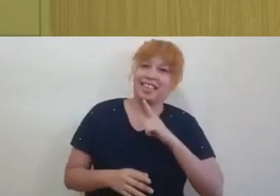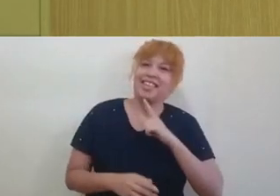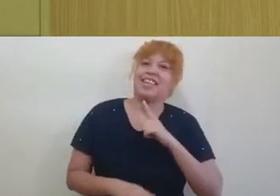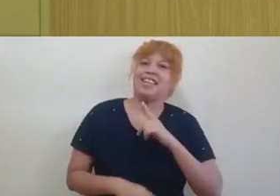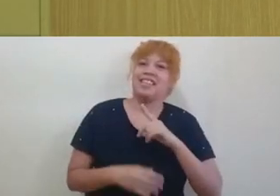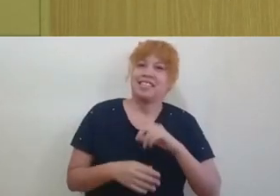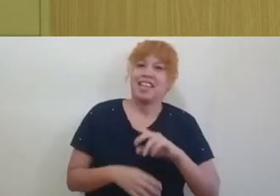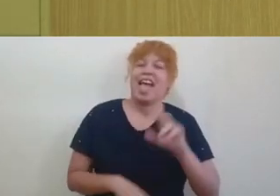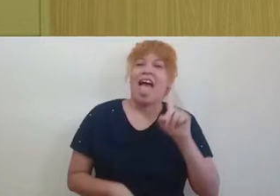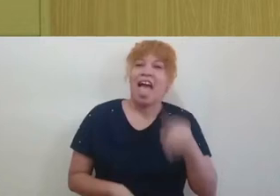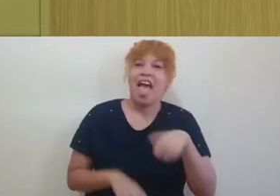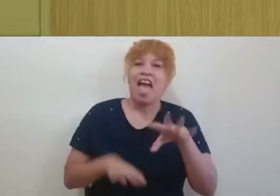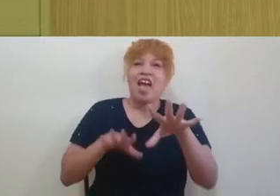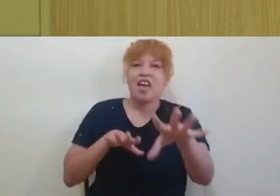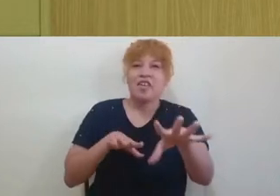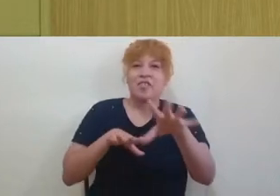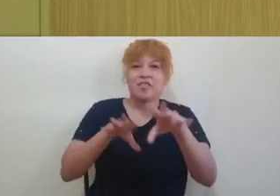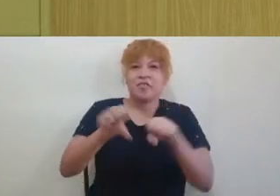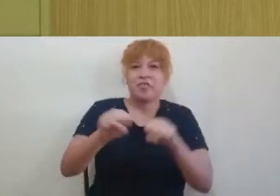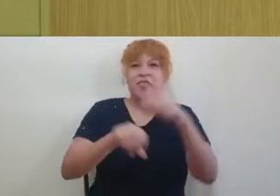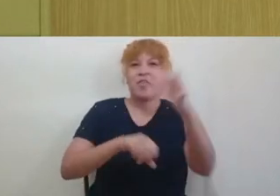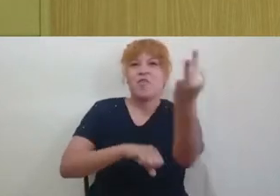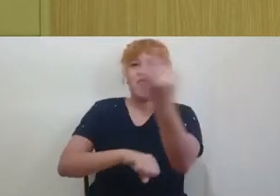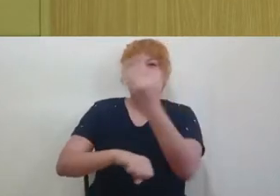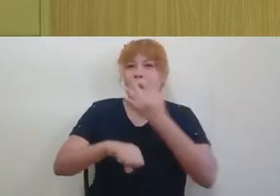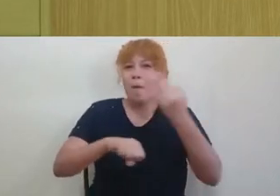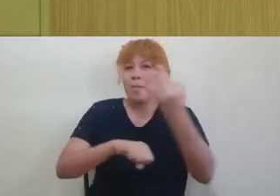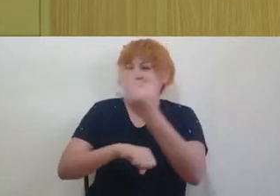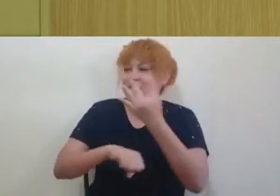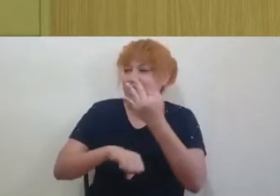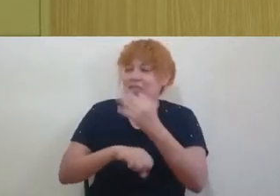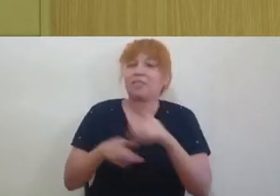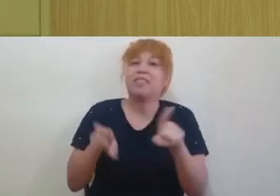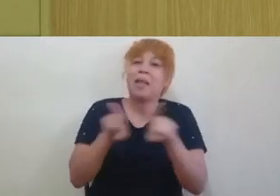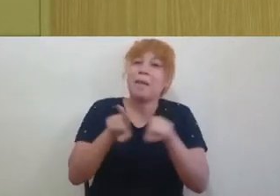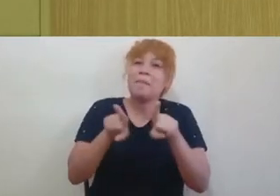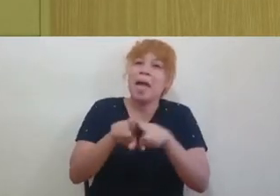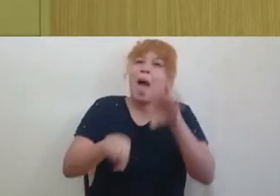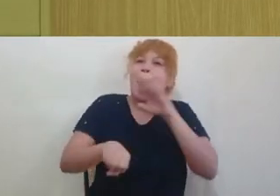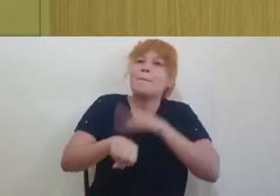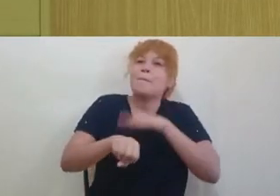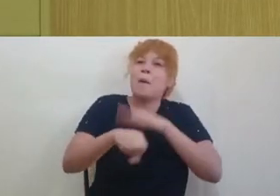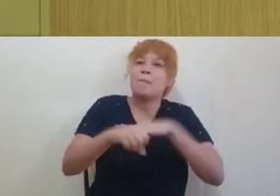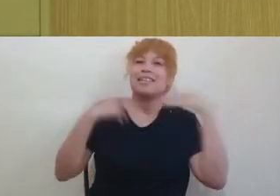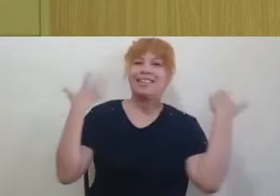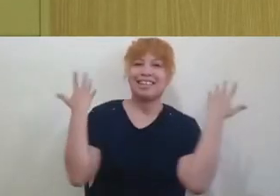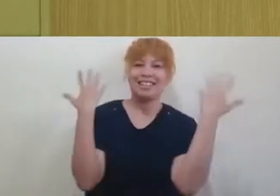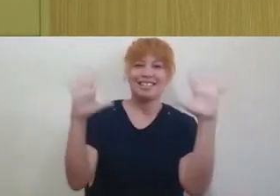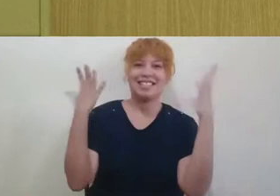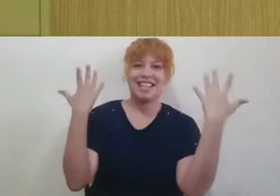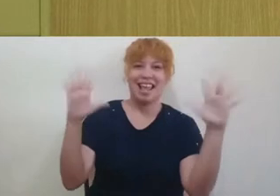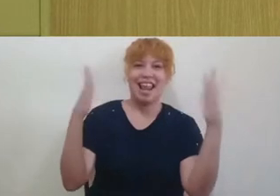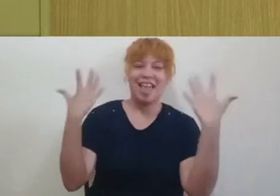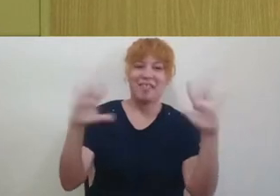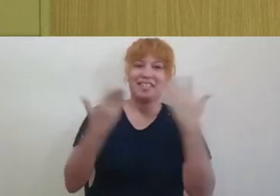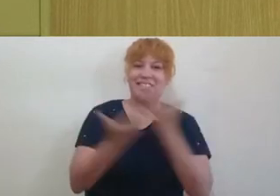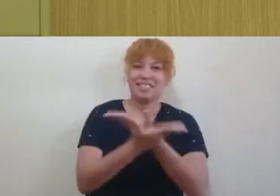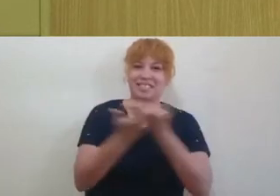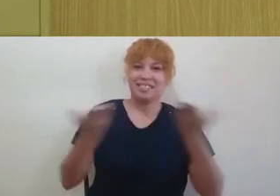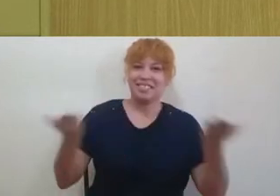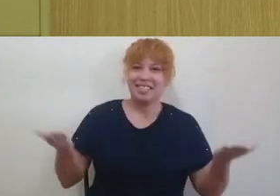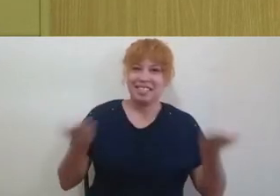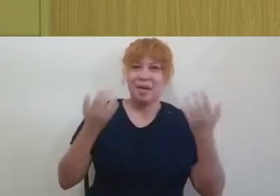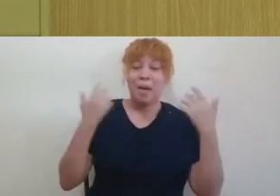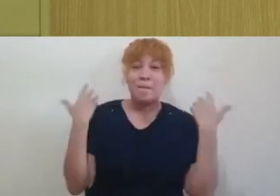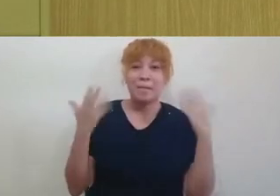prontos para o que vem em seguida. Então, nessa etapa, aprendemos juntos, né? Tivemos anos